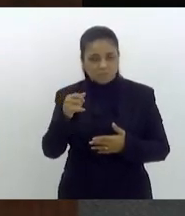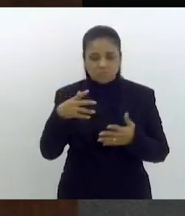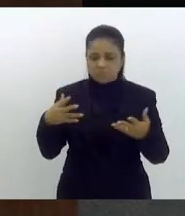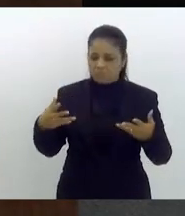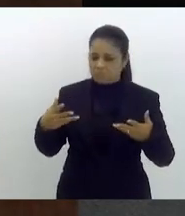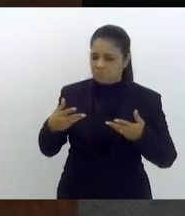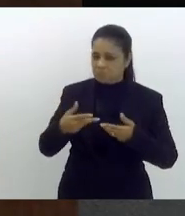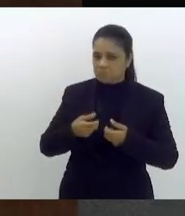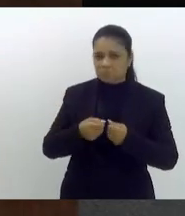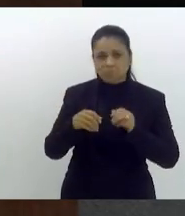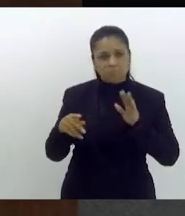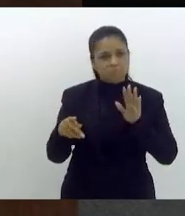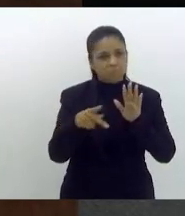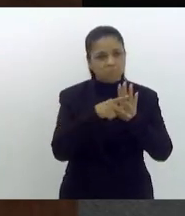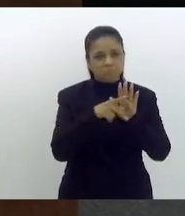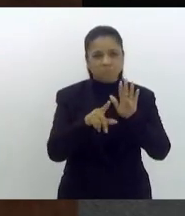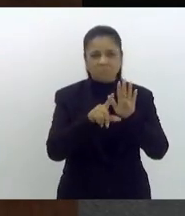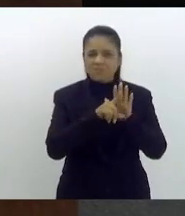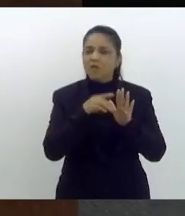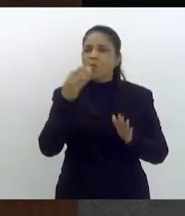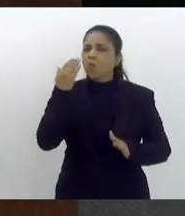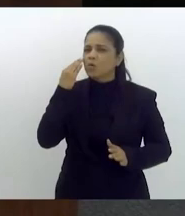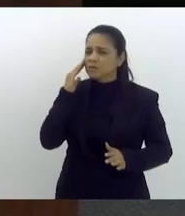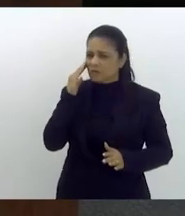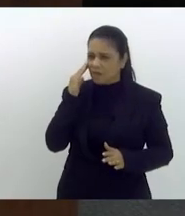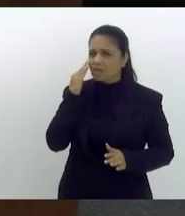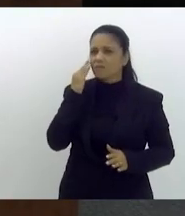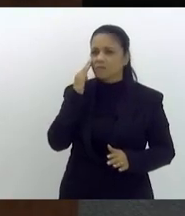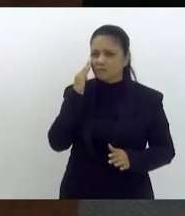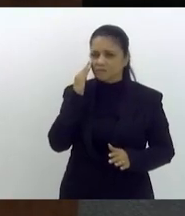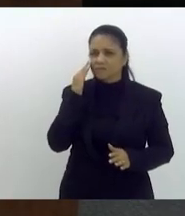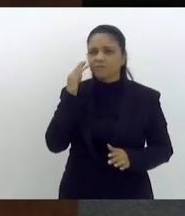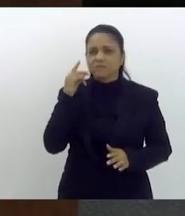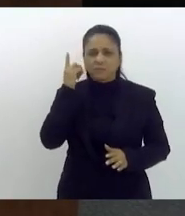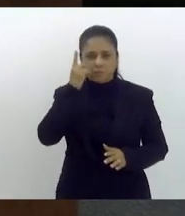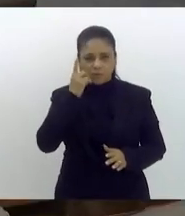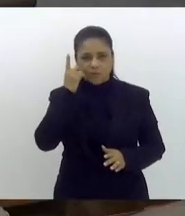brilhante projeto eu entendo que deputada